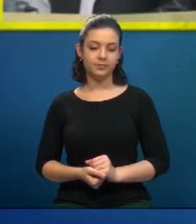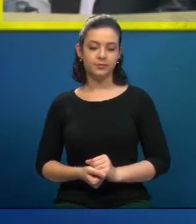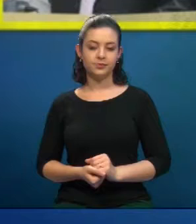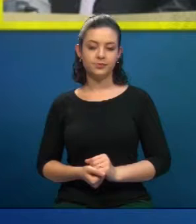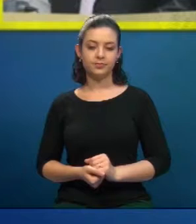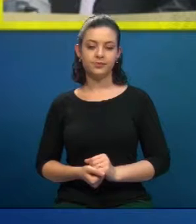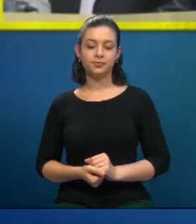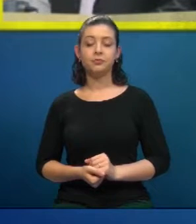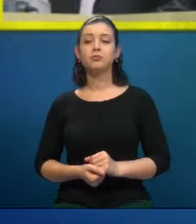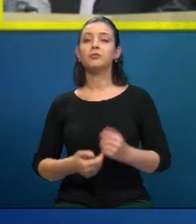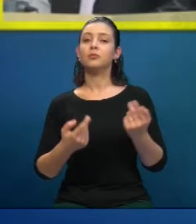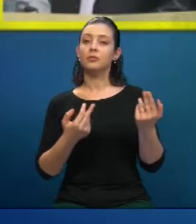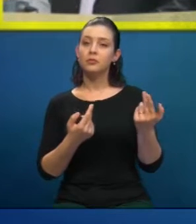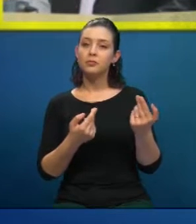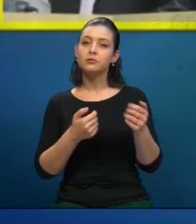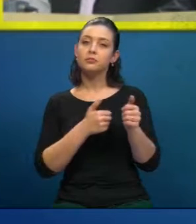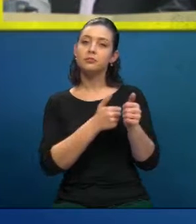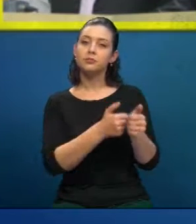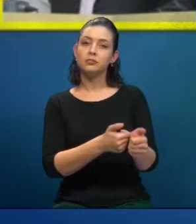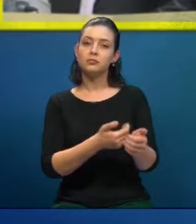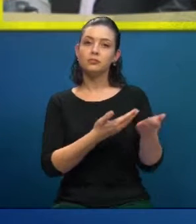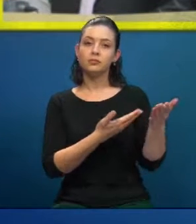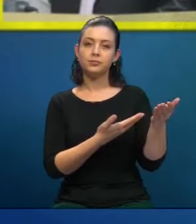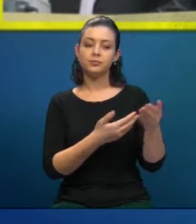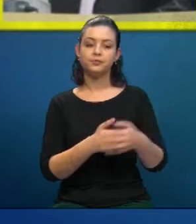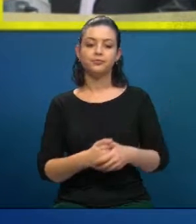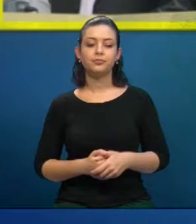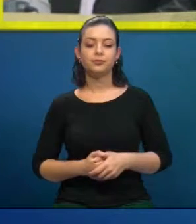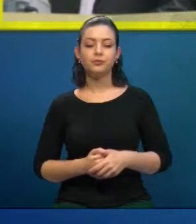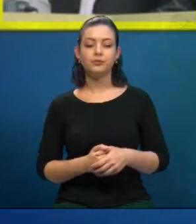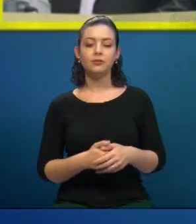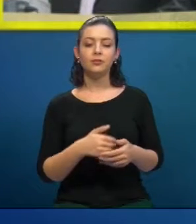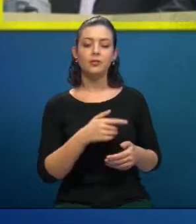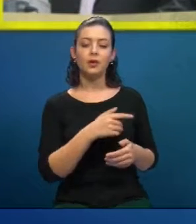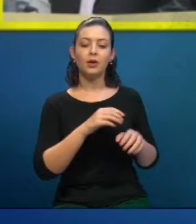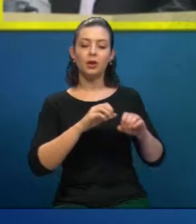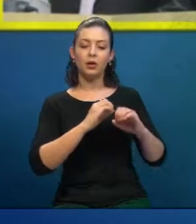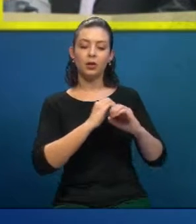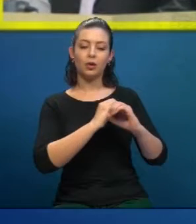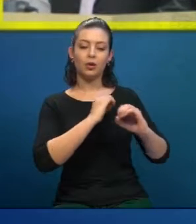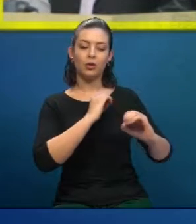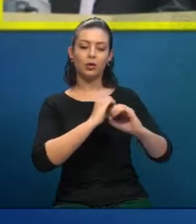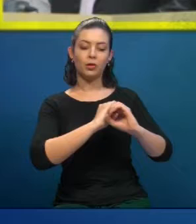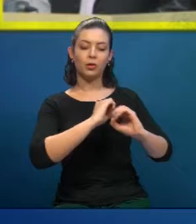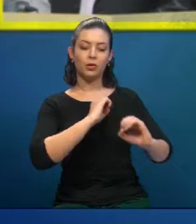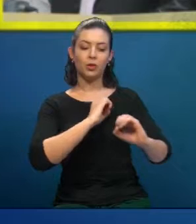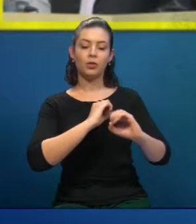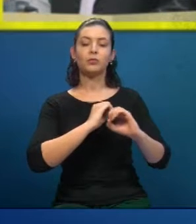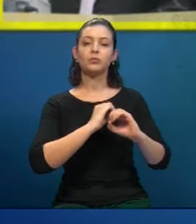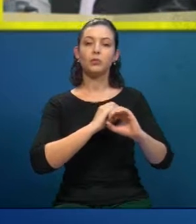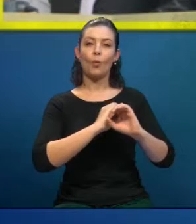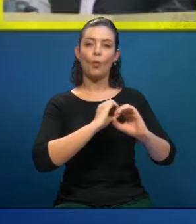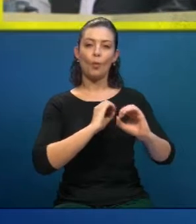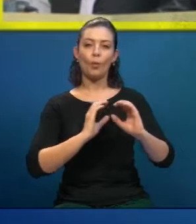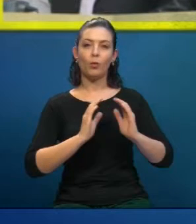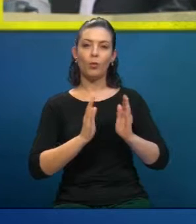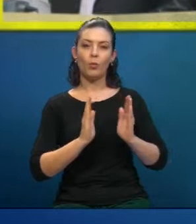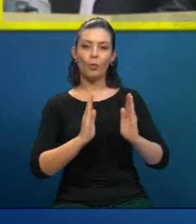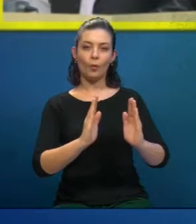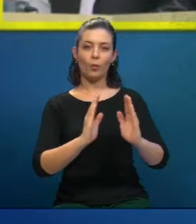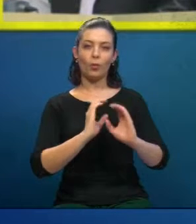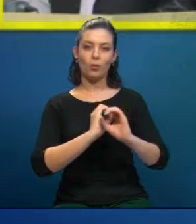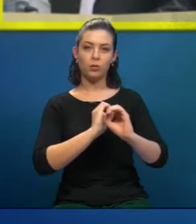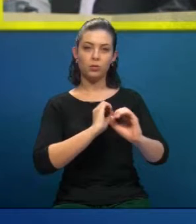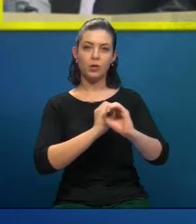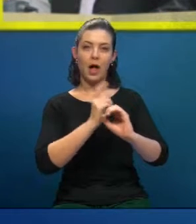também sirva acompanhado no jardim emília inquietação na das das do trecho da tubulação de águas